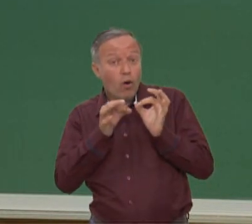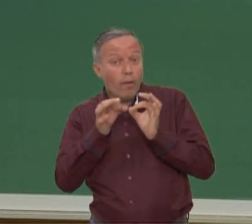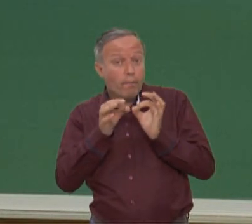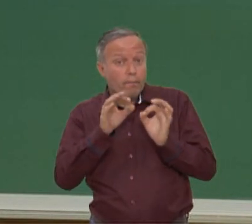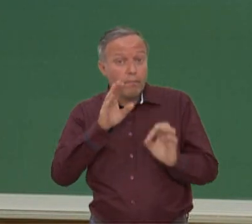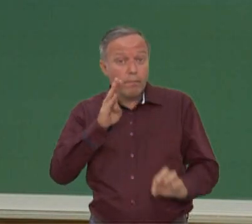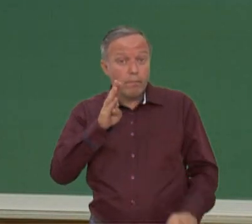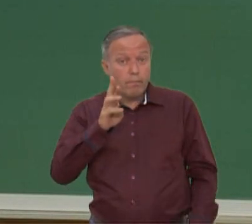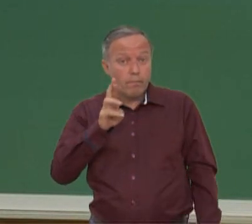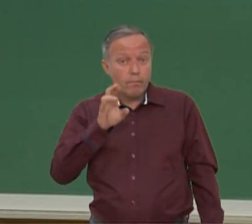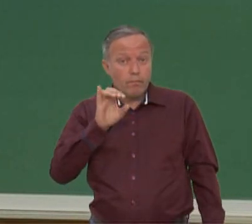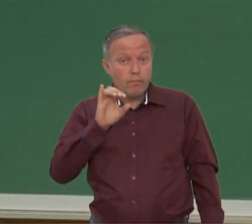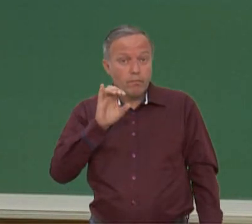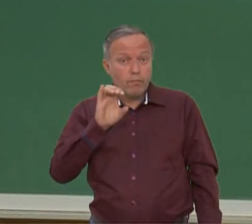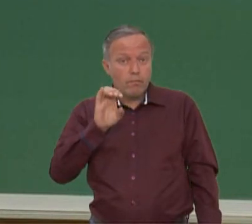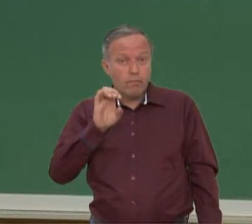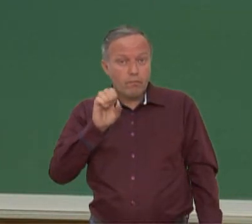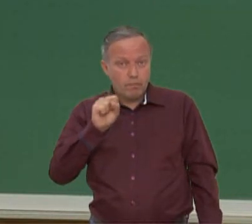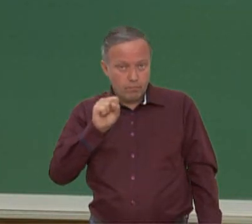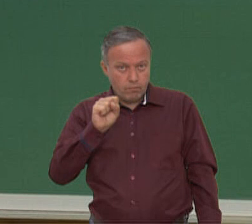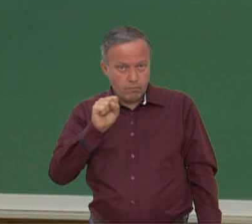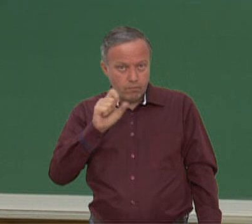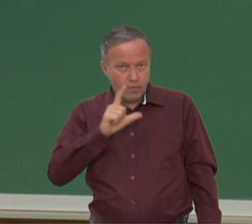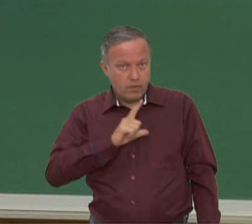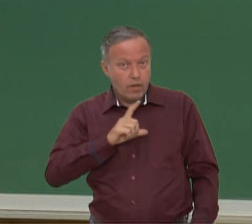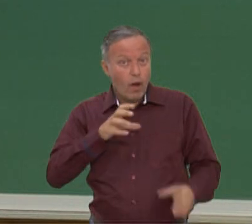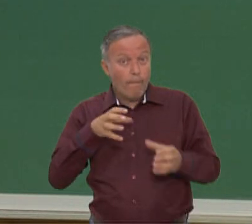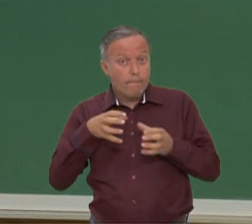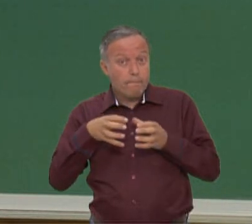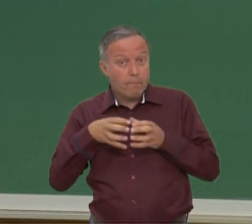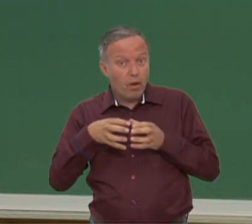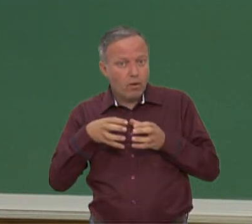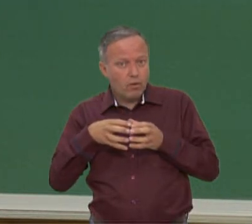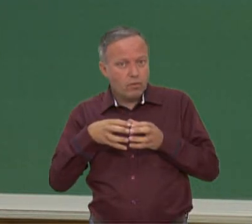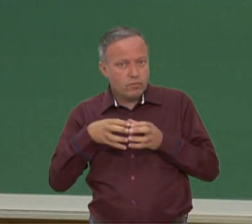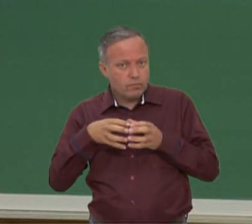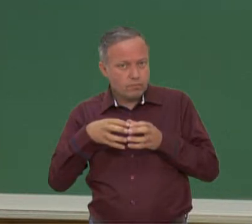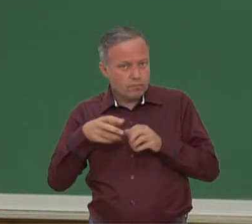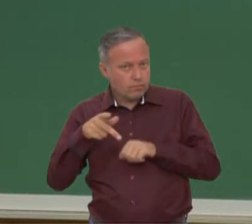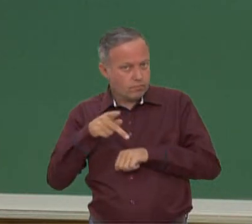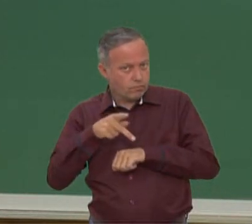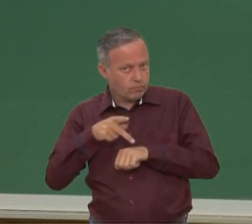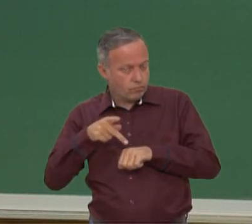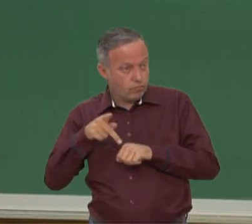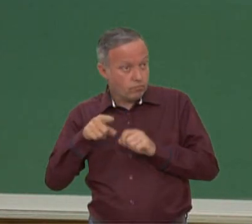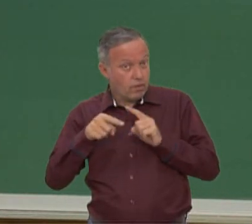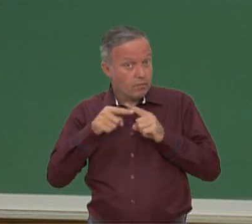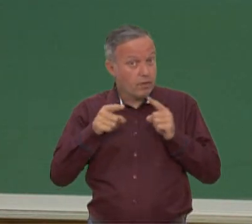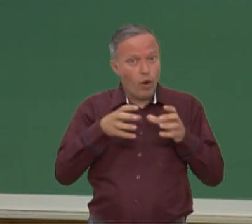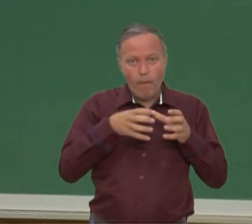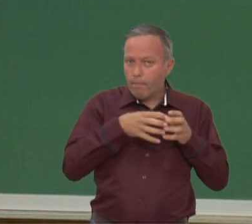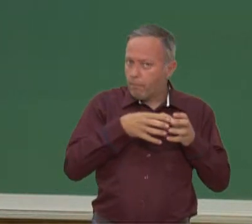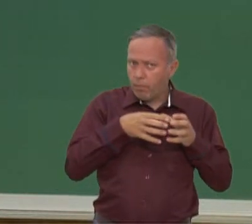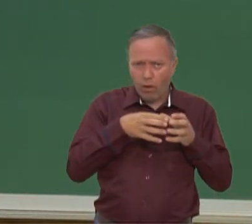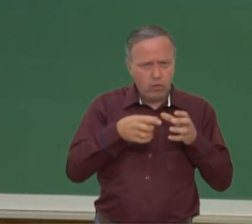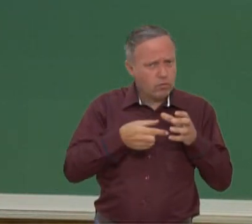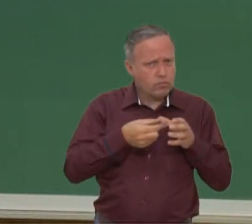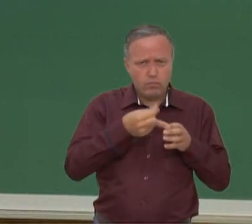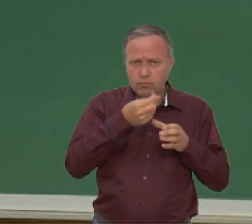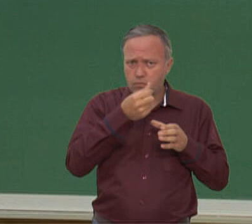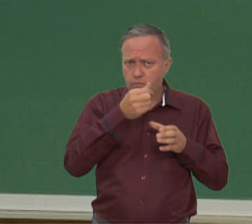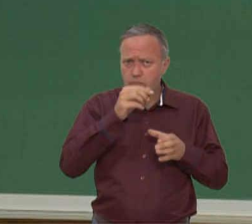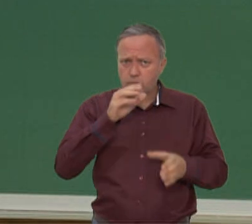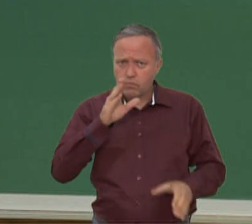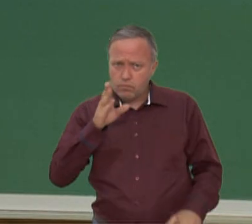nova ordem mundial, bloco formado por países considerados emergentes, lembra lá que aqui não é bloco econômico, né? O BRICS